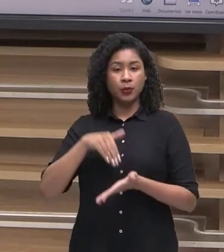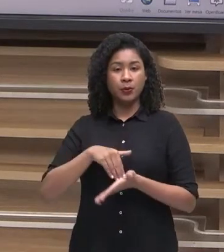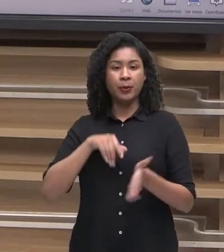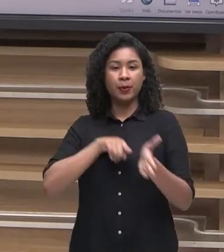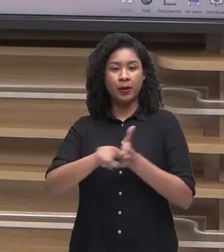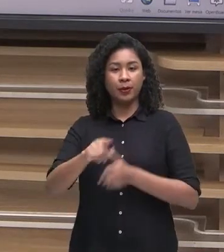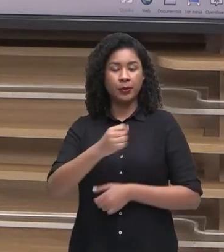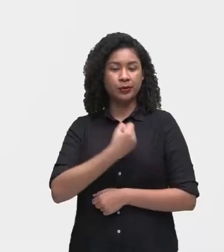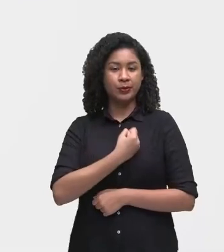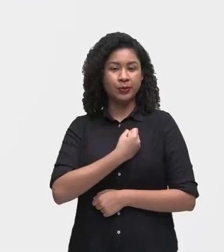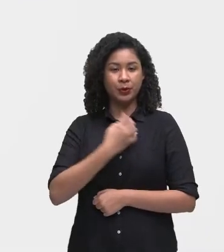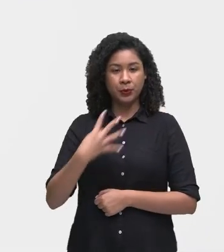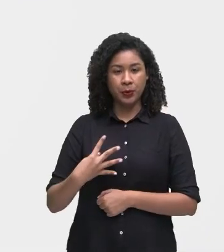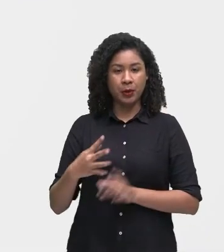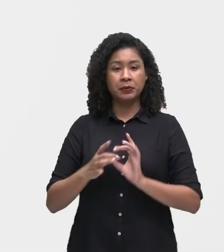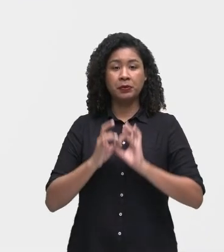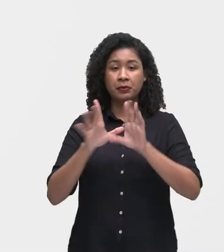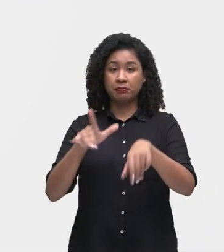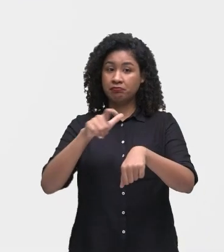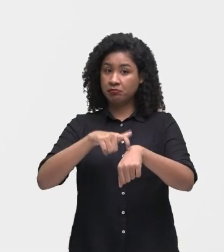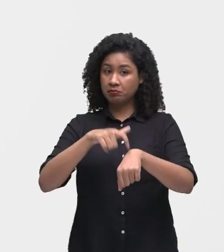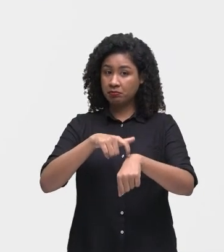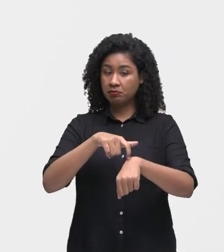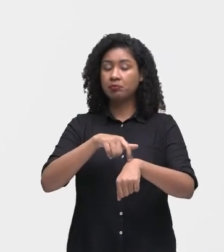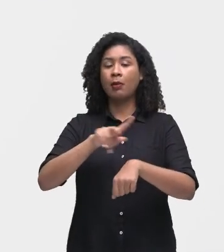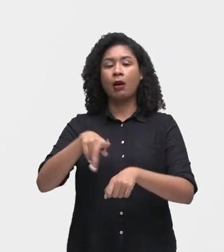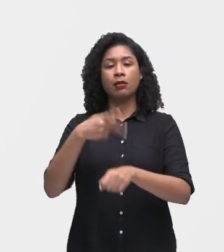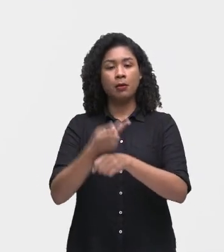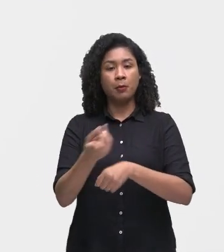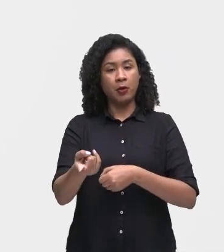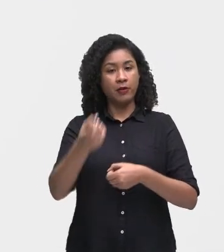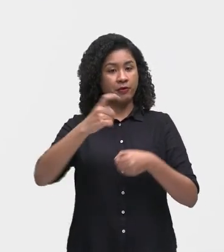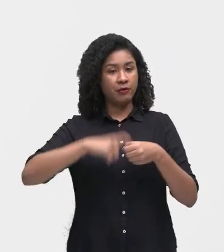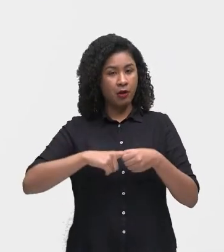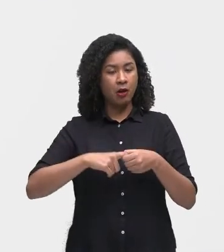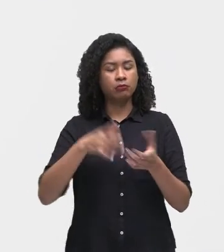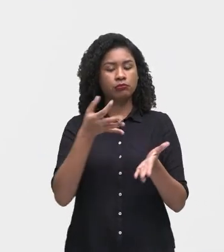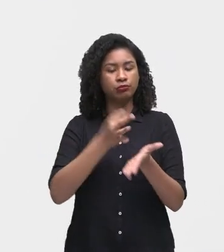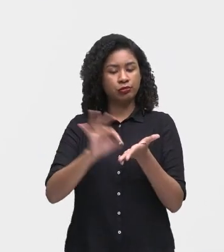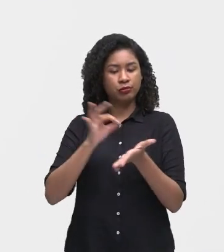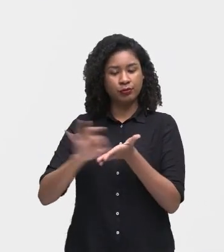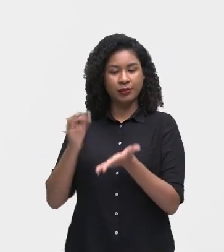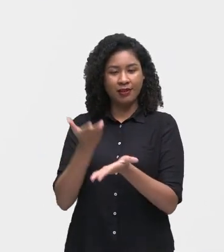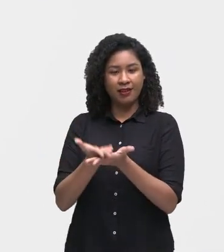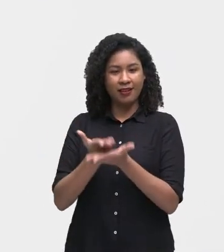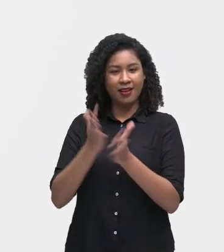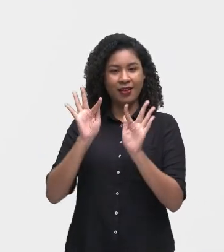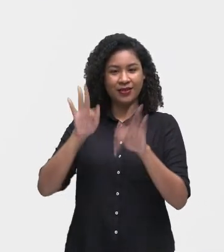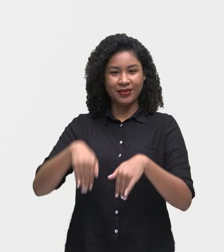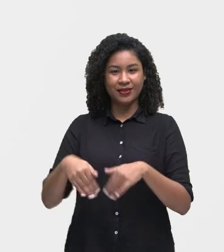questão. Vou dar um tempinho para vocês, daqui a pouco a gente vem para corrigir e finalizar a aula de hoje.